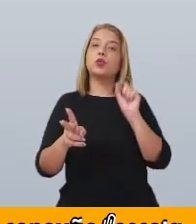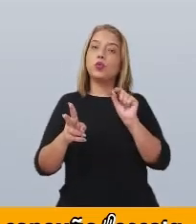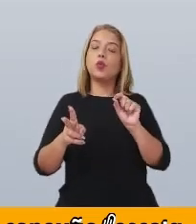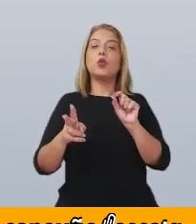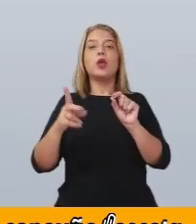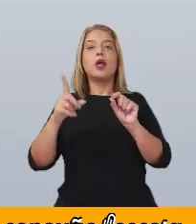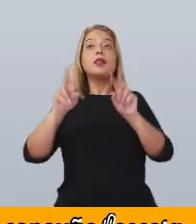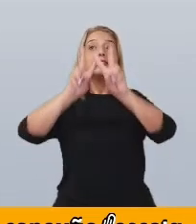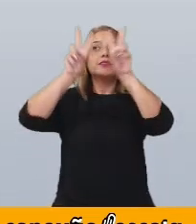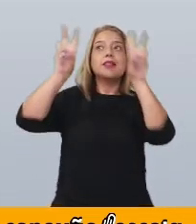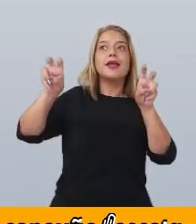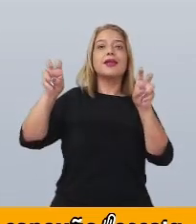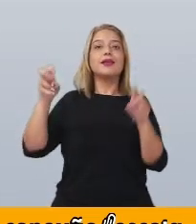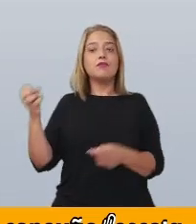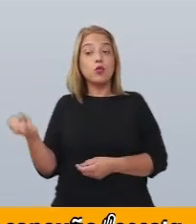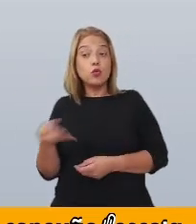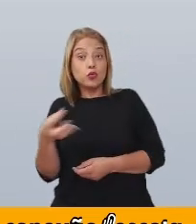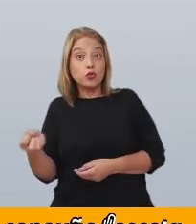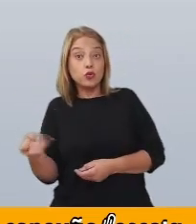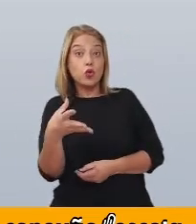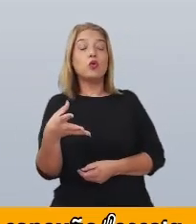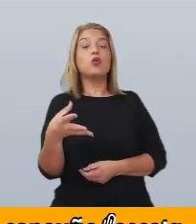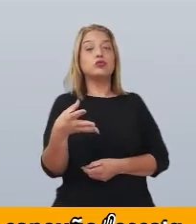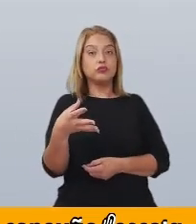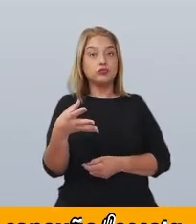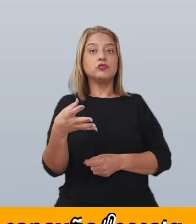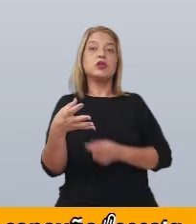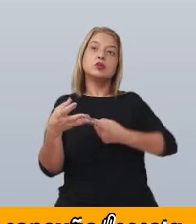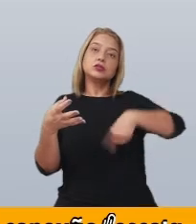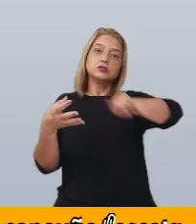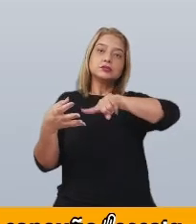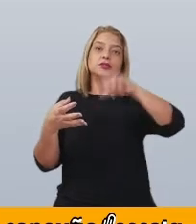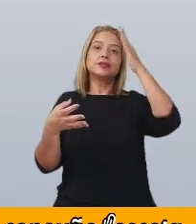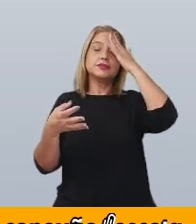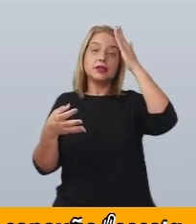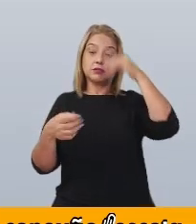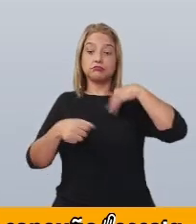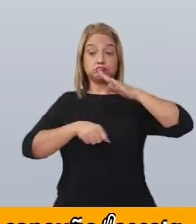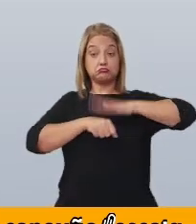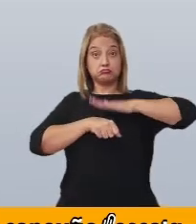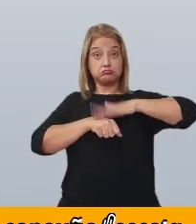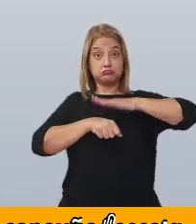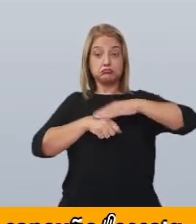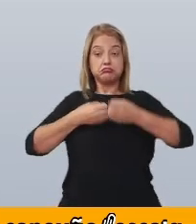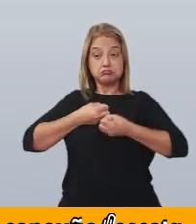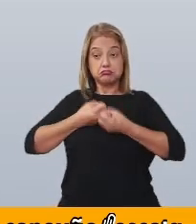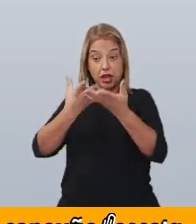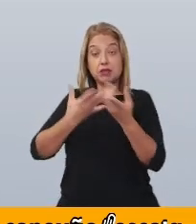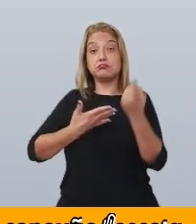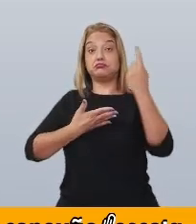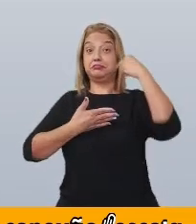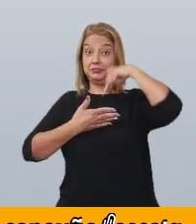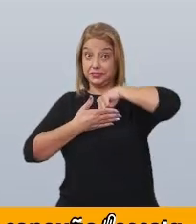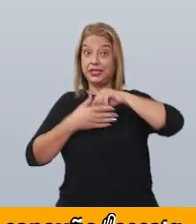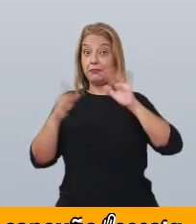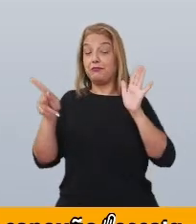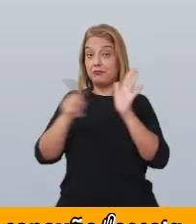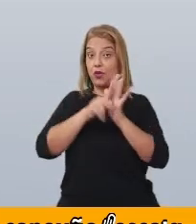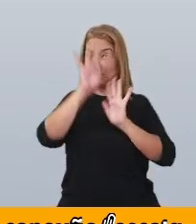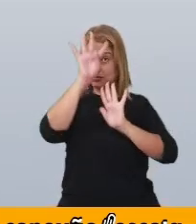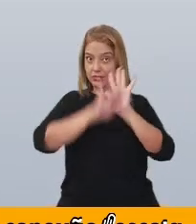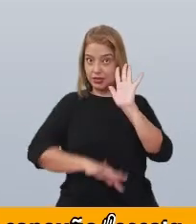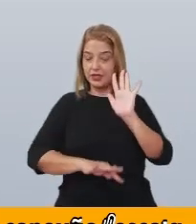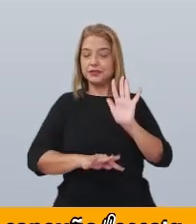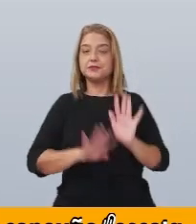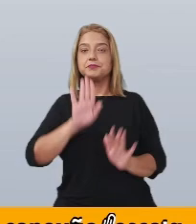temas atuais, trazendo o seu caráter subjetivo de produtor daquele texto. E olha só, como em